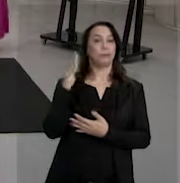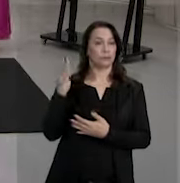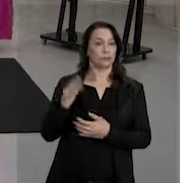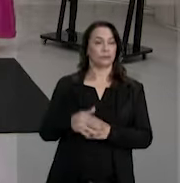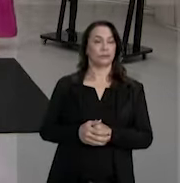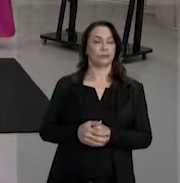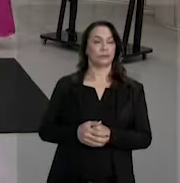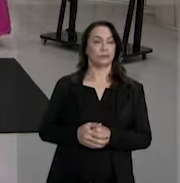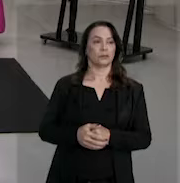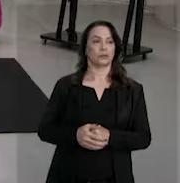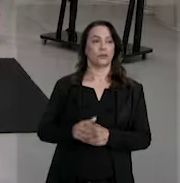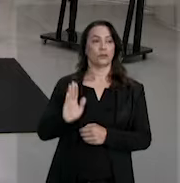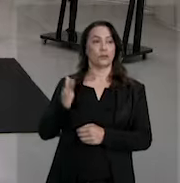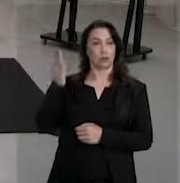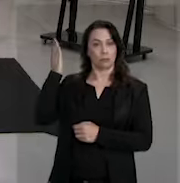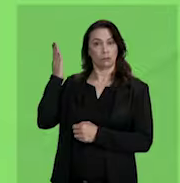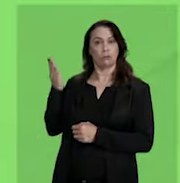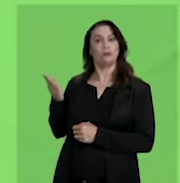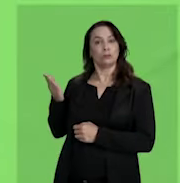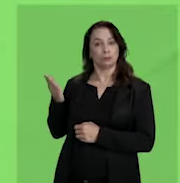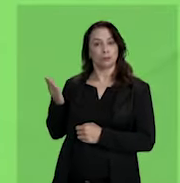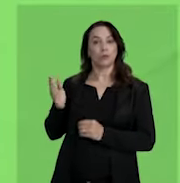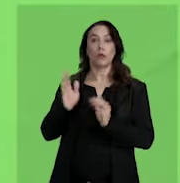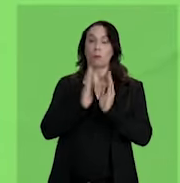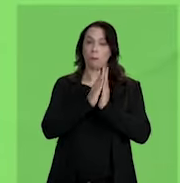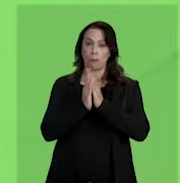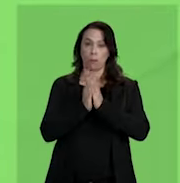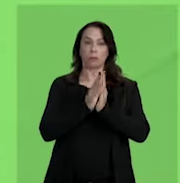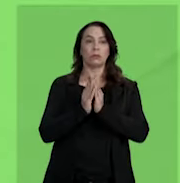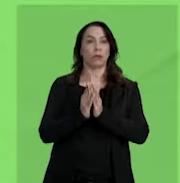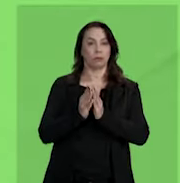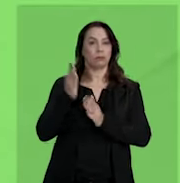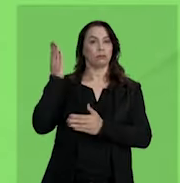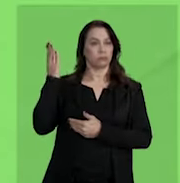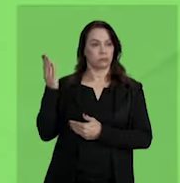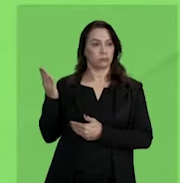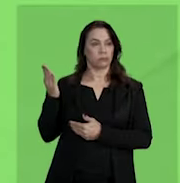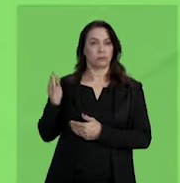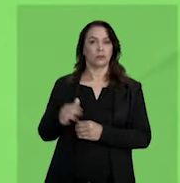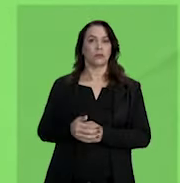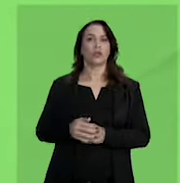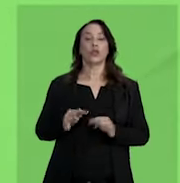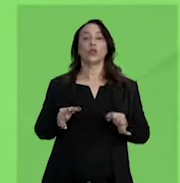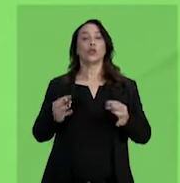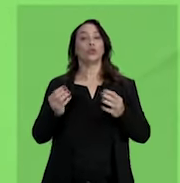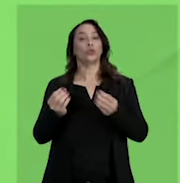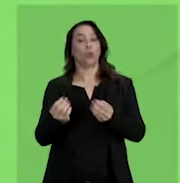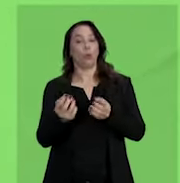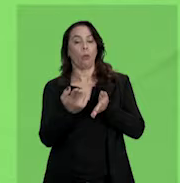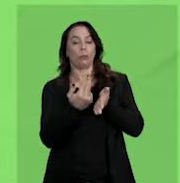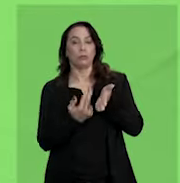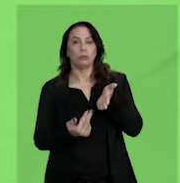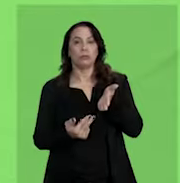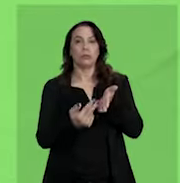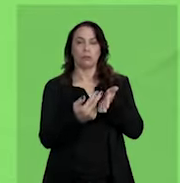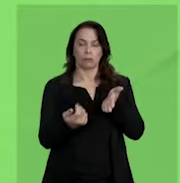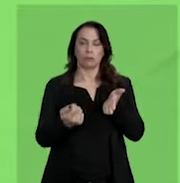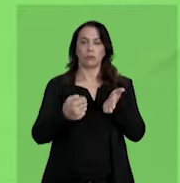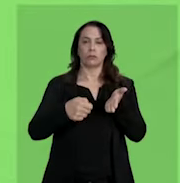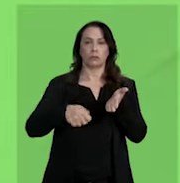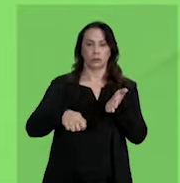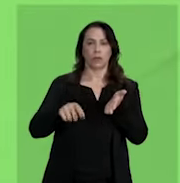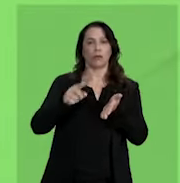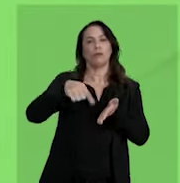os modelinhos didáticos, né, Ludmila? Que Sim. A gente criou, que tem todo o molde para vocês poderem fazer